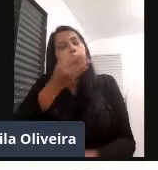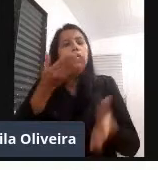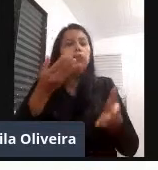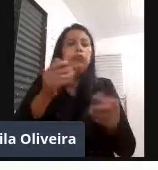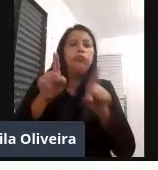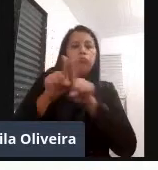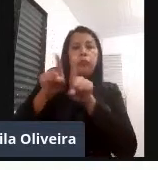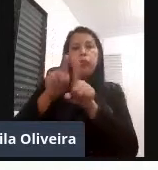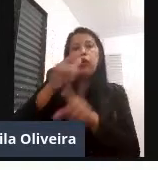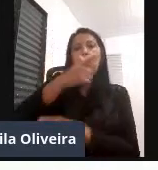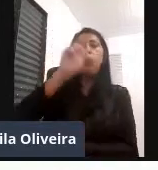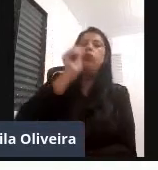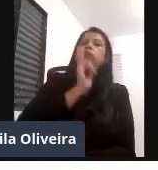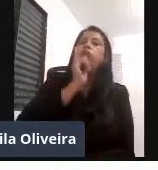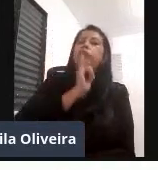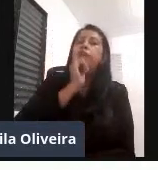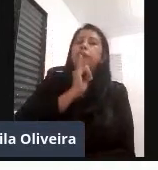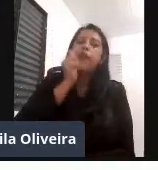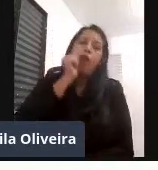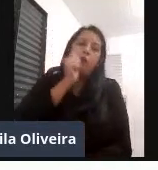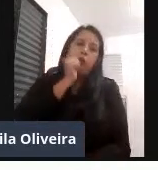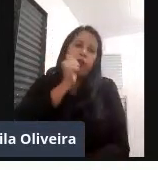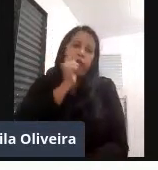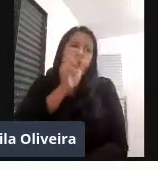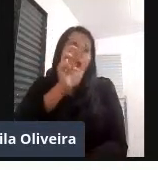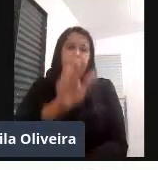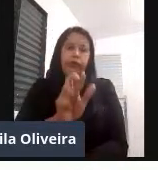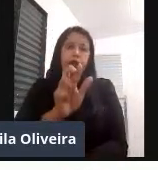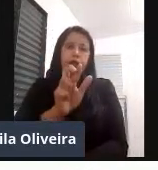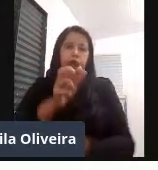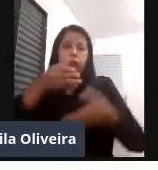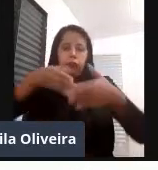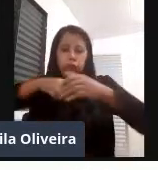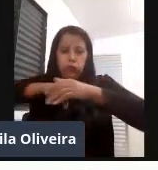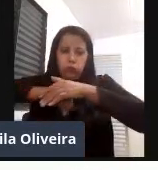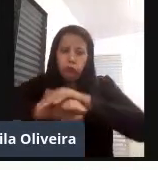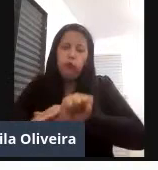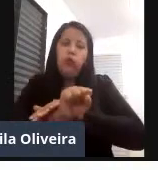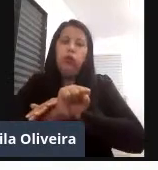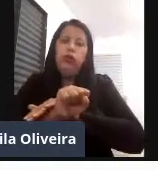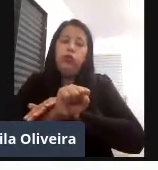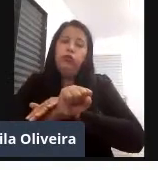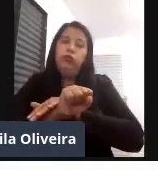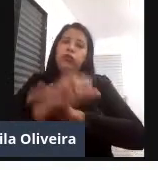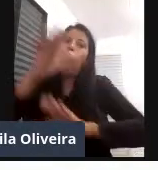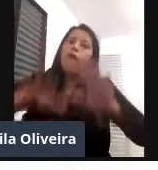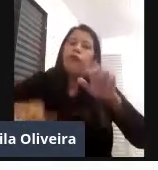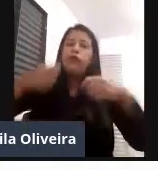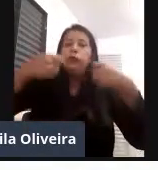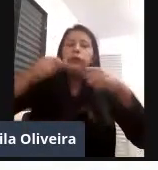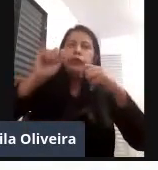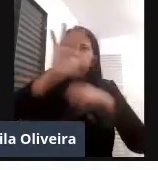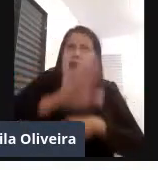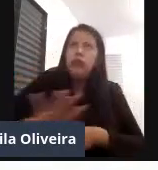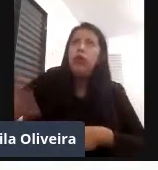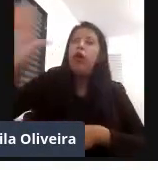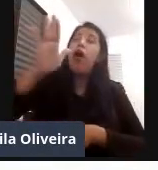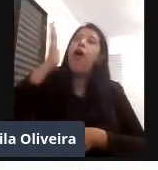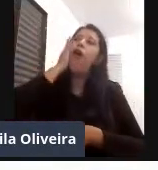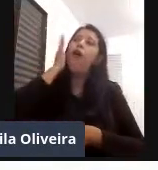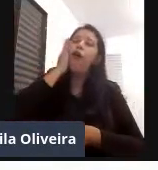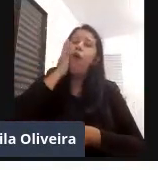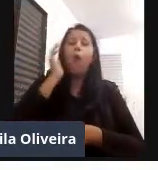mulher. Então, às vezes, você precisa de imagens, você precisa de vídeos para melhor compreender como é que é esse